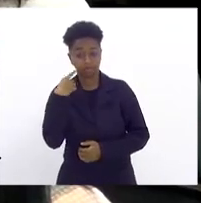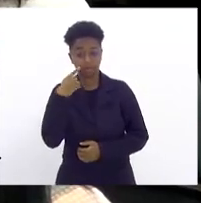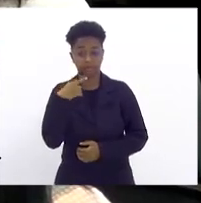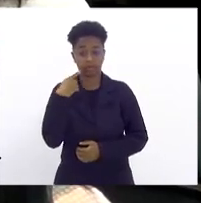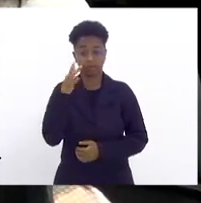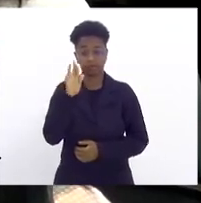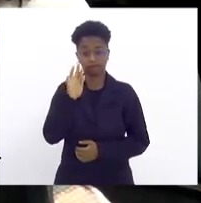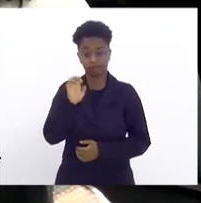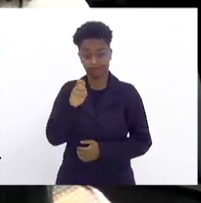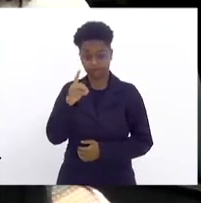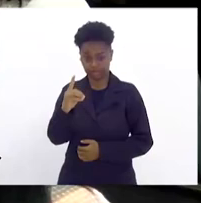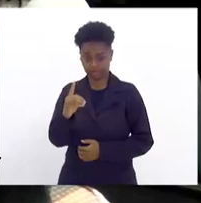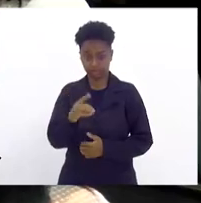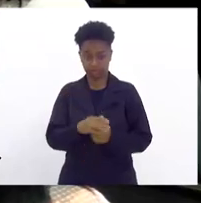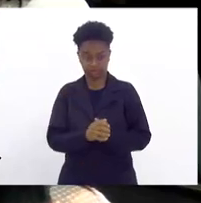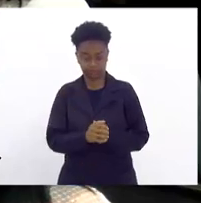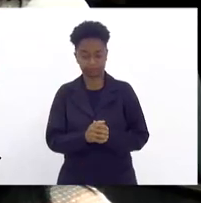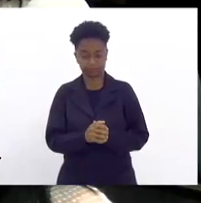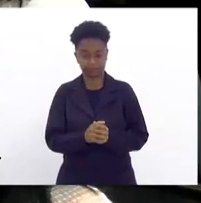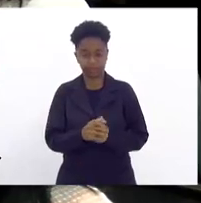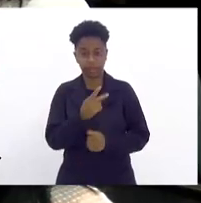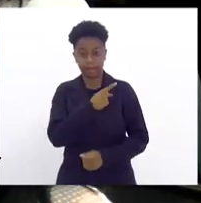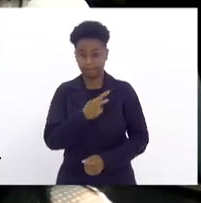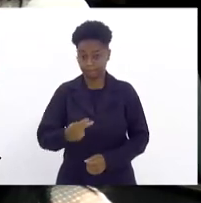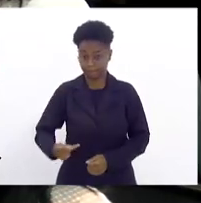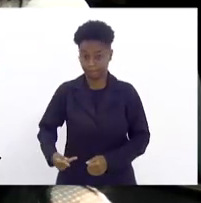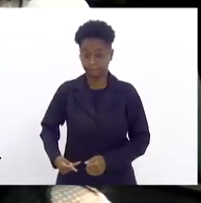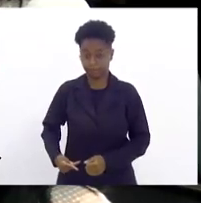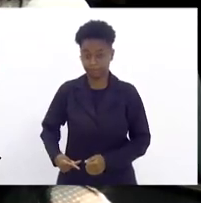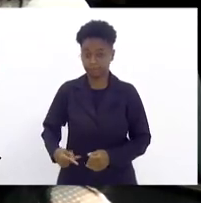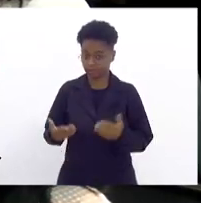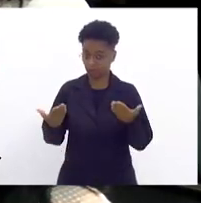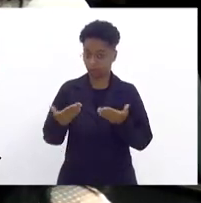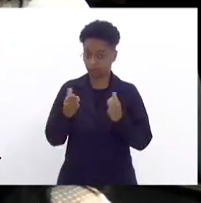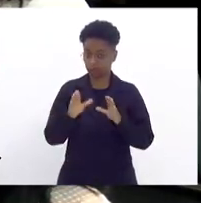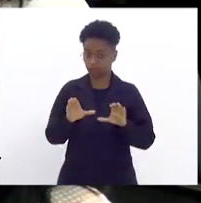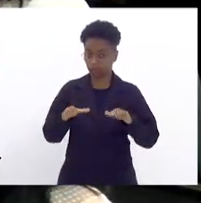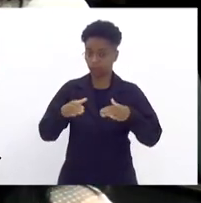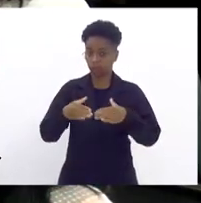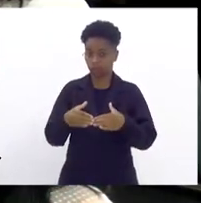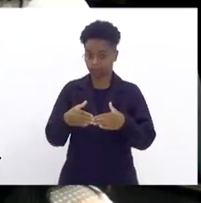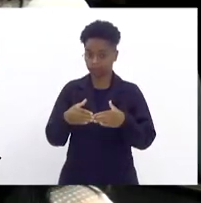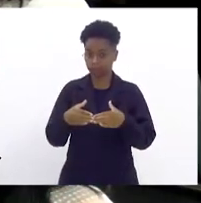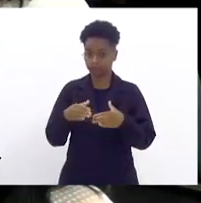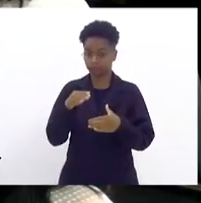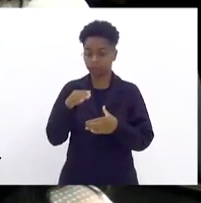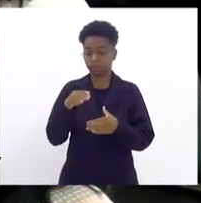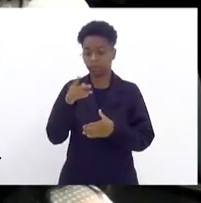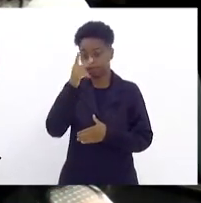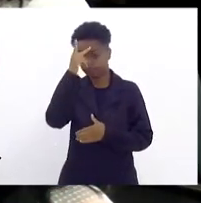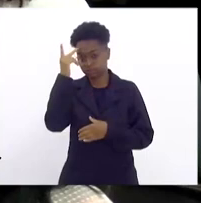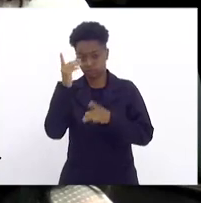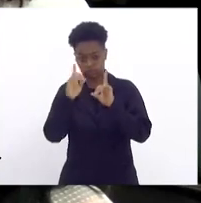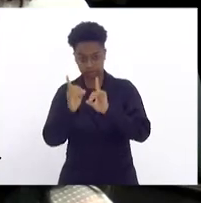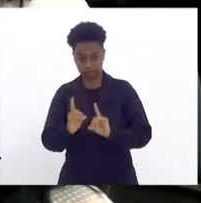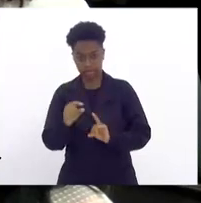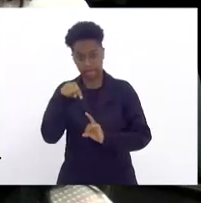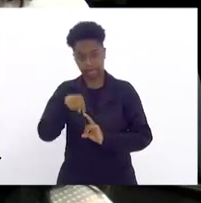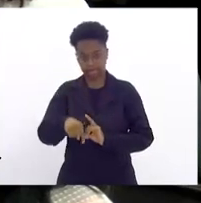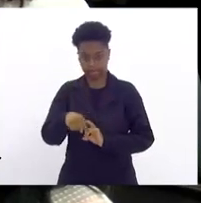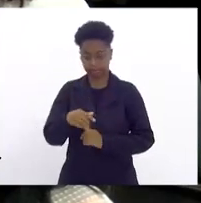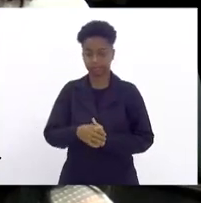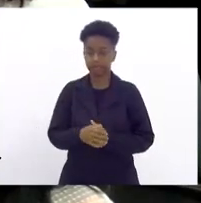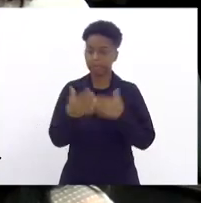Deputado Fred Pacheco presidente da Comissão pcd nesta casa